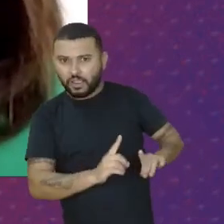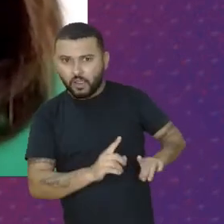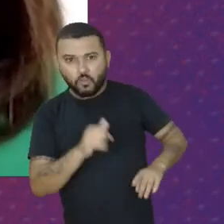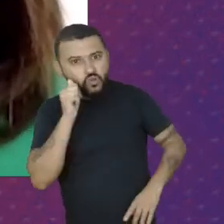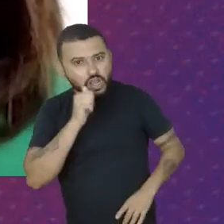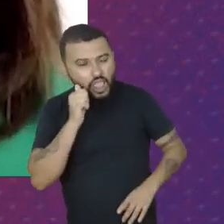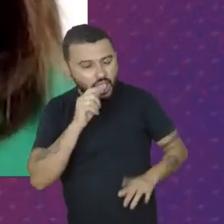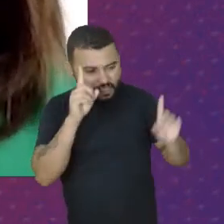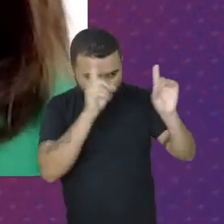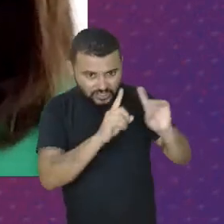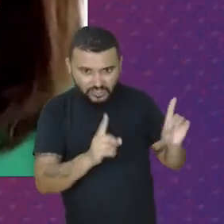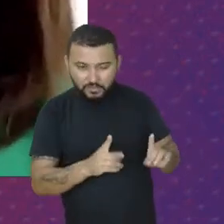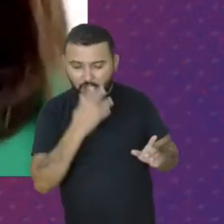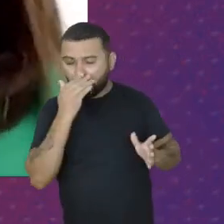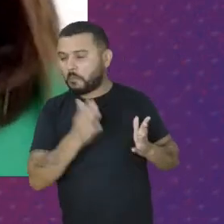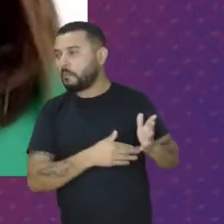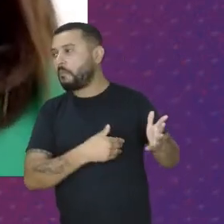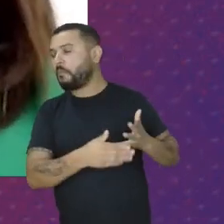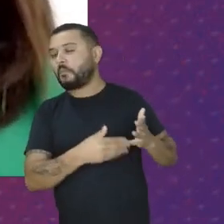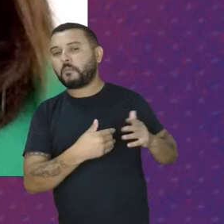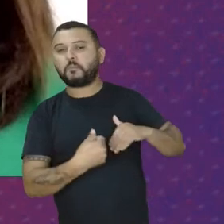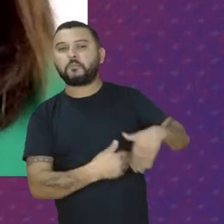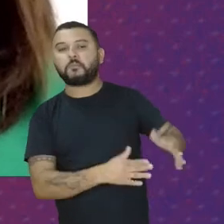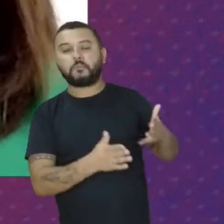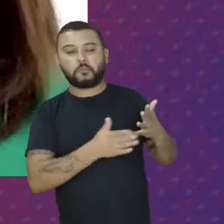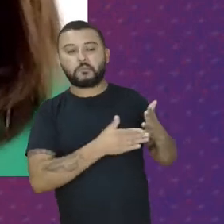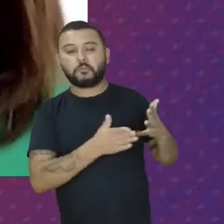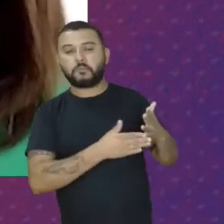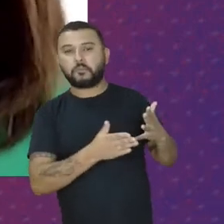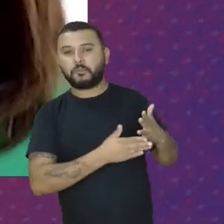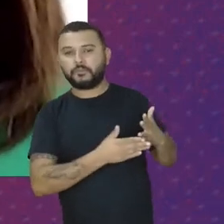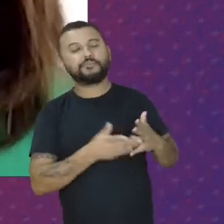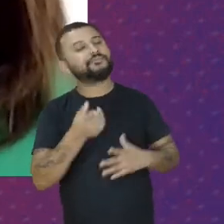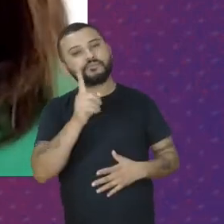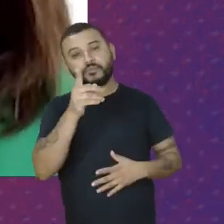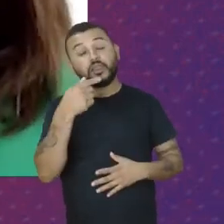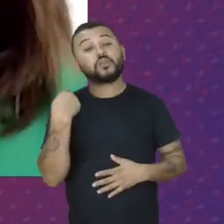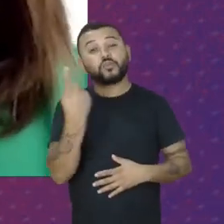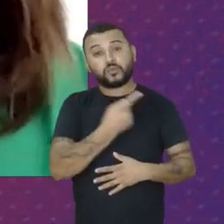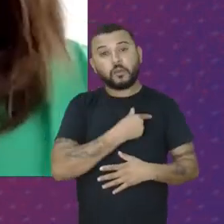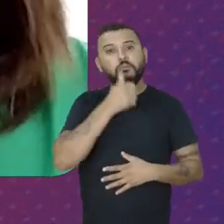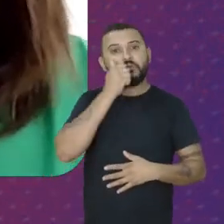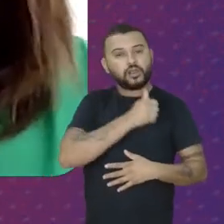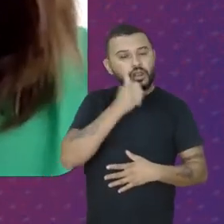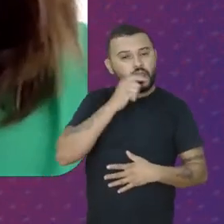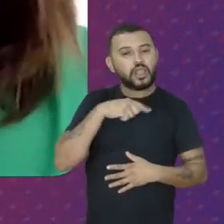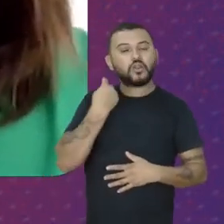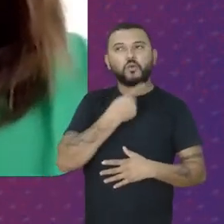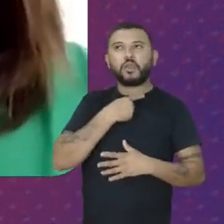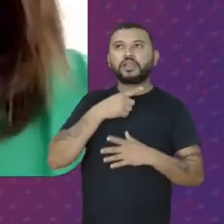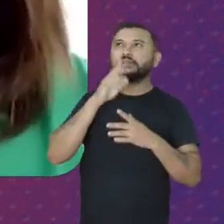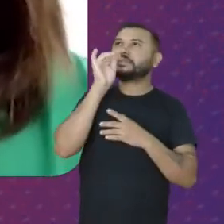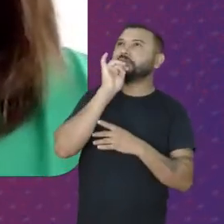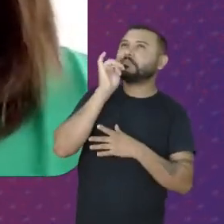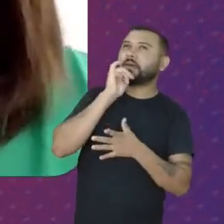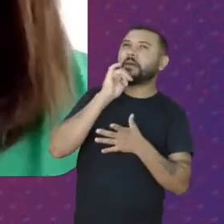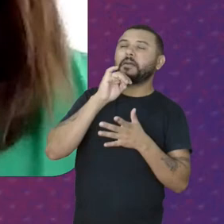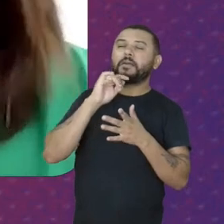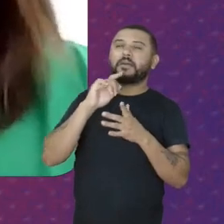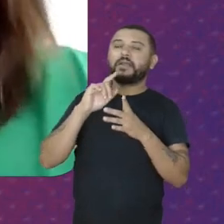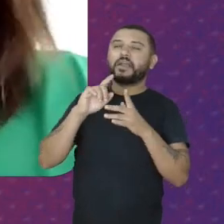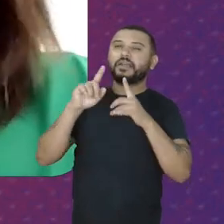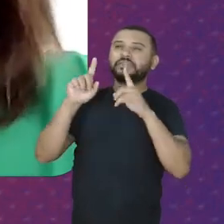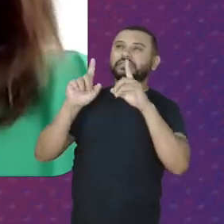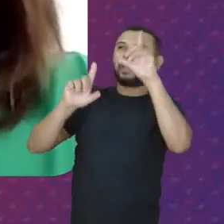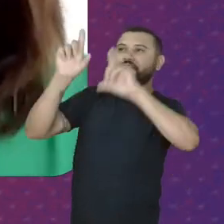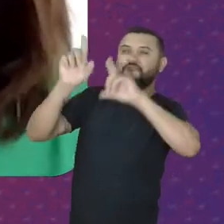com deficiência é atribuído, né, um quarto com uma televisão, e a